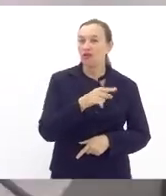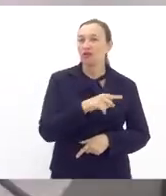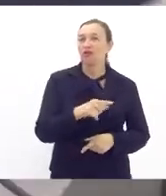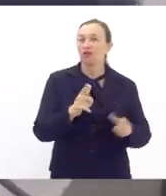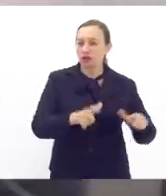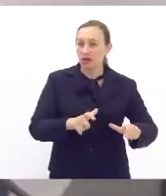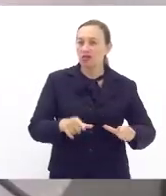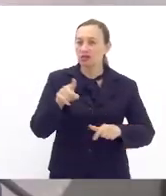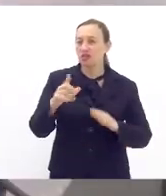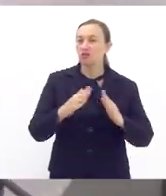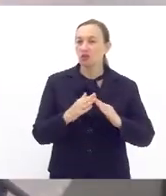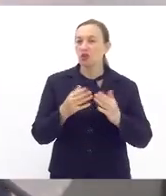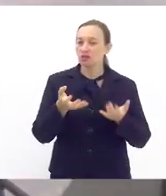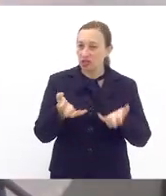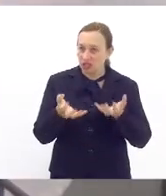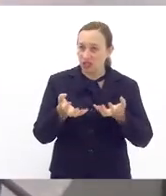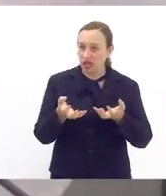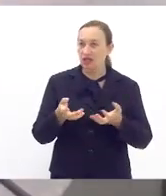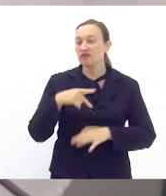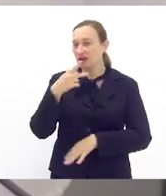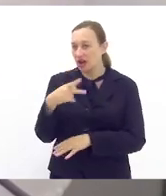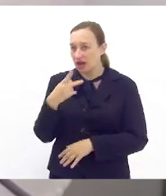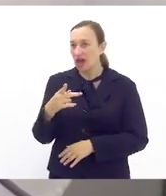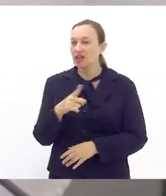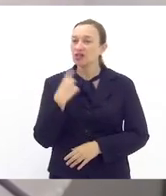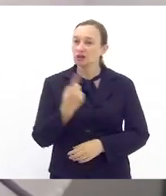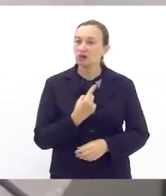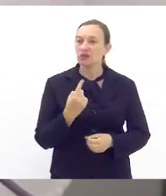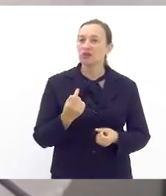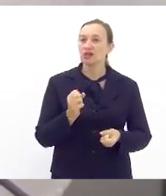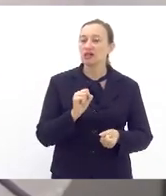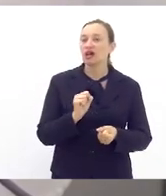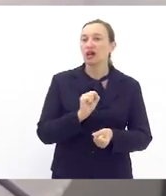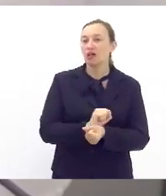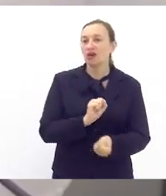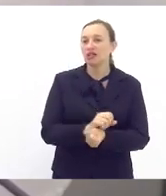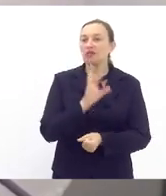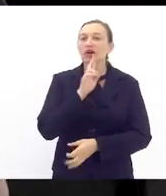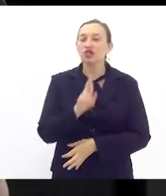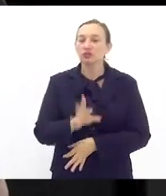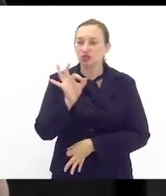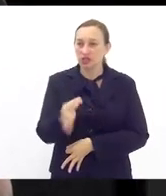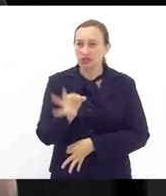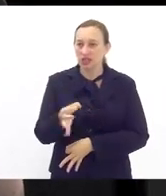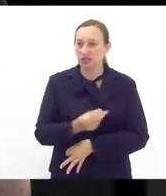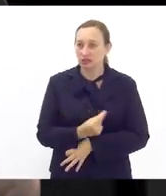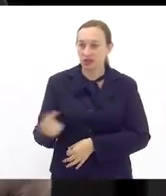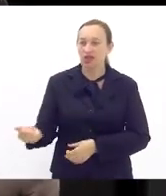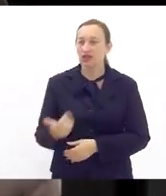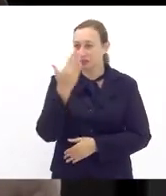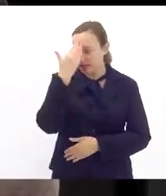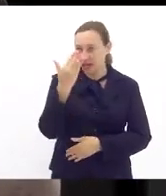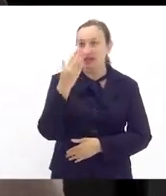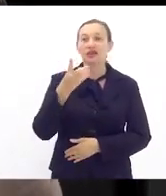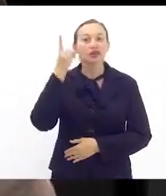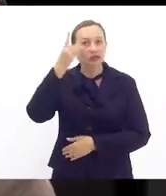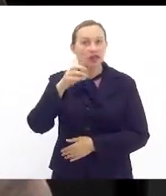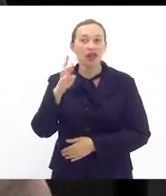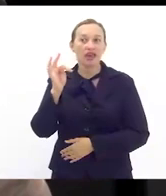vocês querem ser ouvido e Esperamos que nós possamos sair daqui como as respostas explosivo Obrigado Deputado Renato Machado